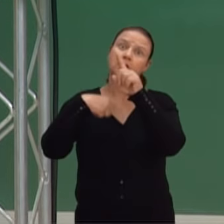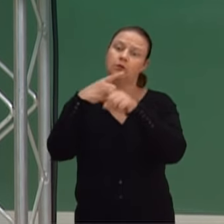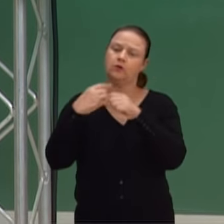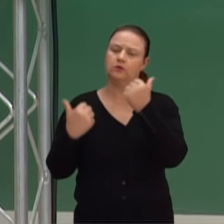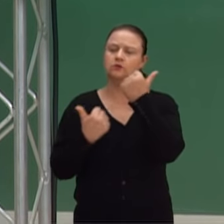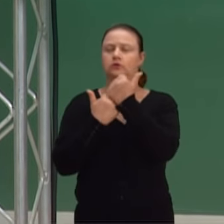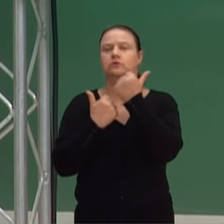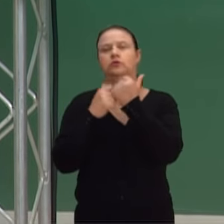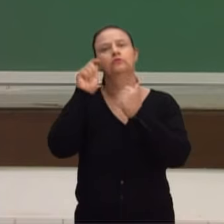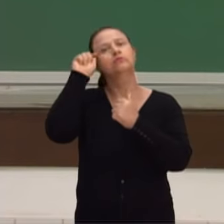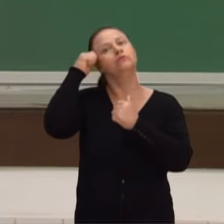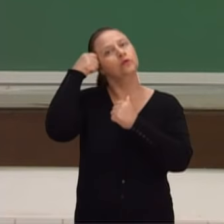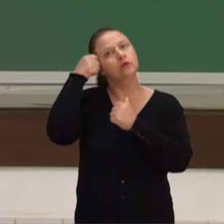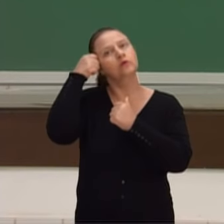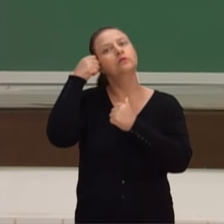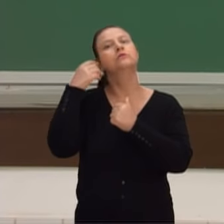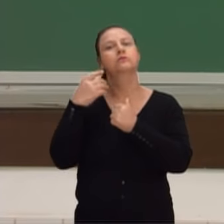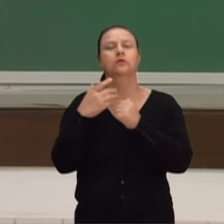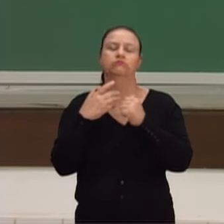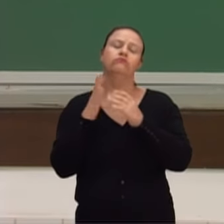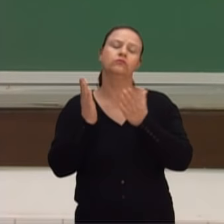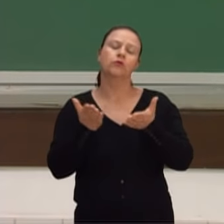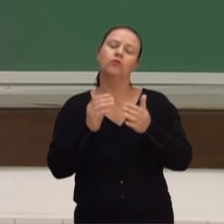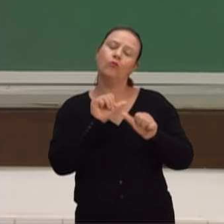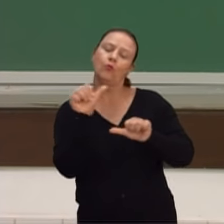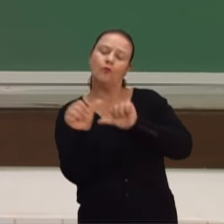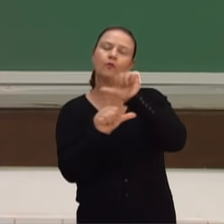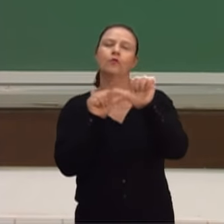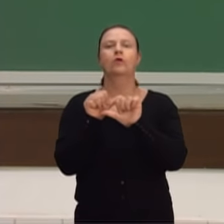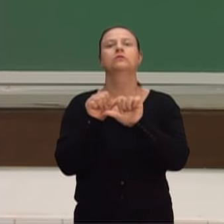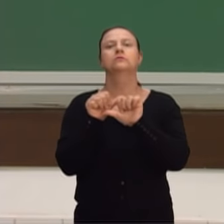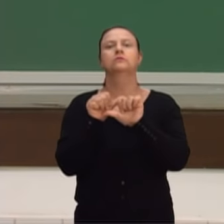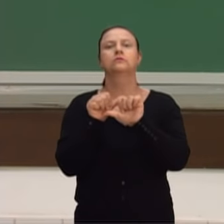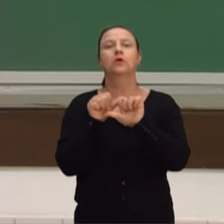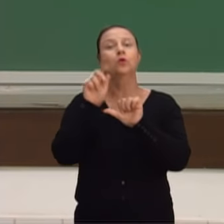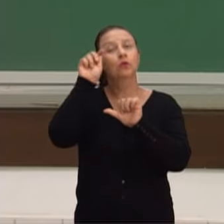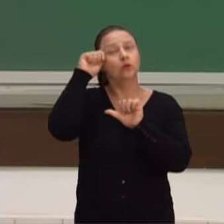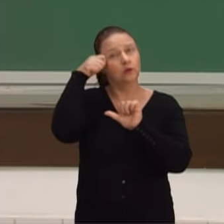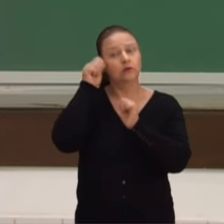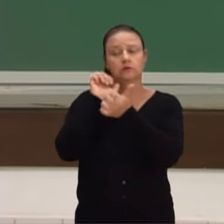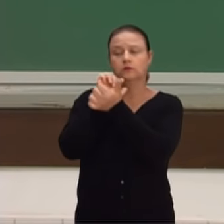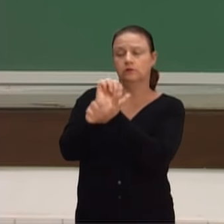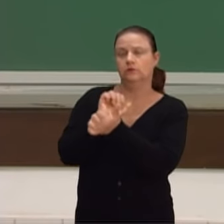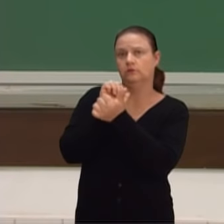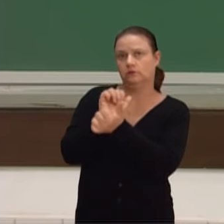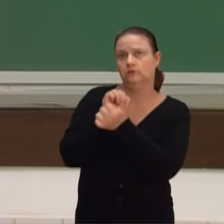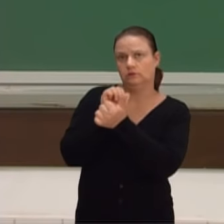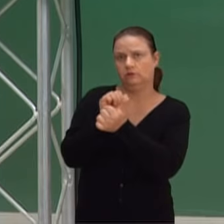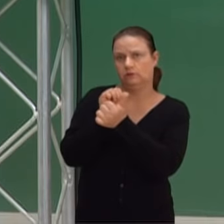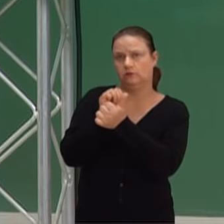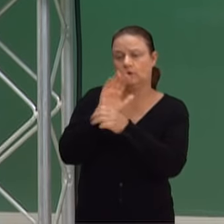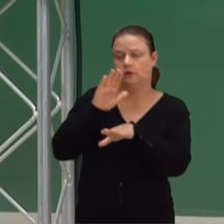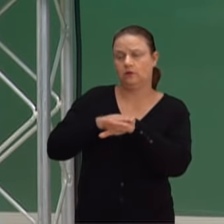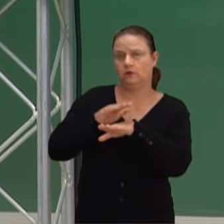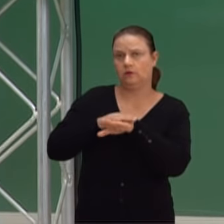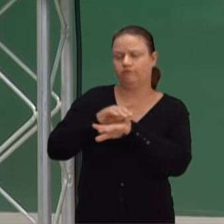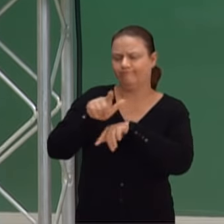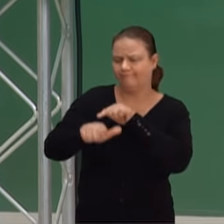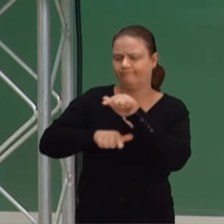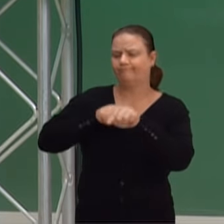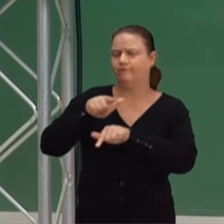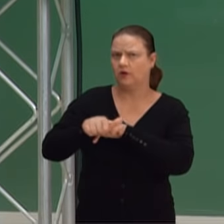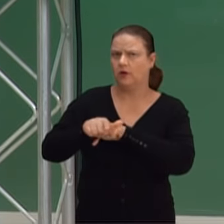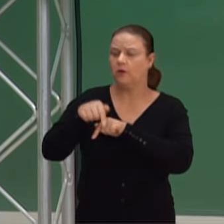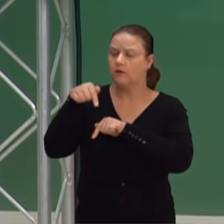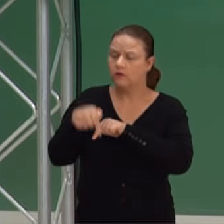Brasil. Deixa de ter o indígena como principal e passa a ser o negro escravizado, a principal mão de obra do